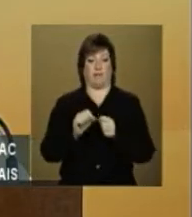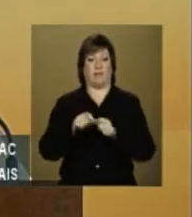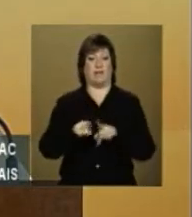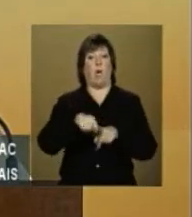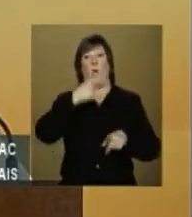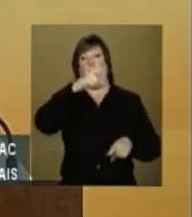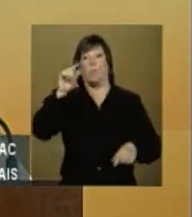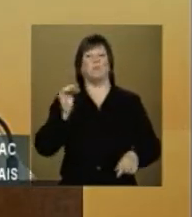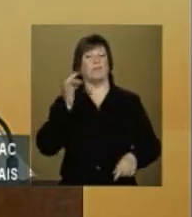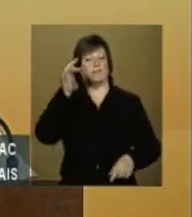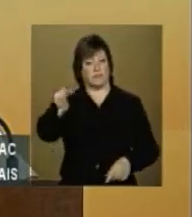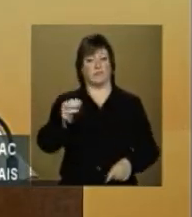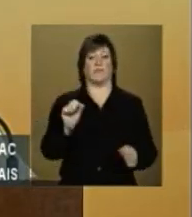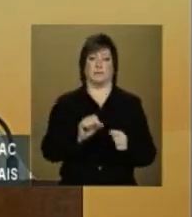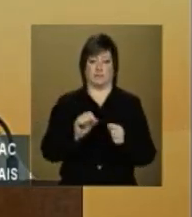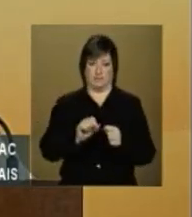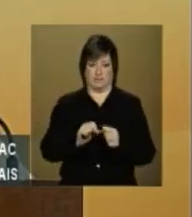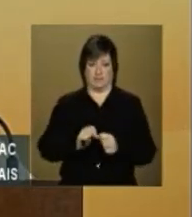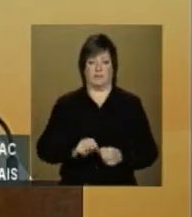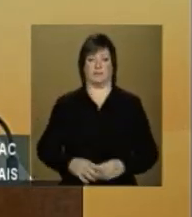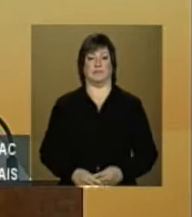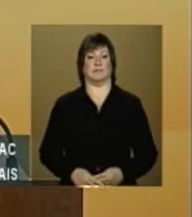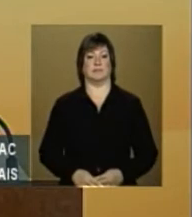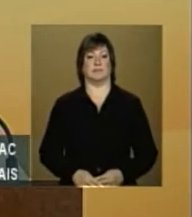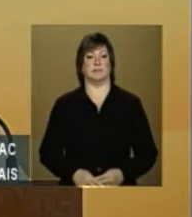outras que nós ainda tomaremos,